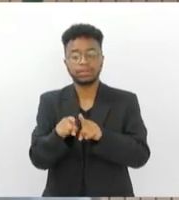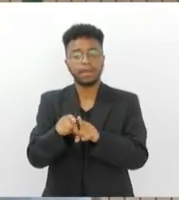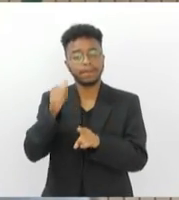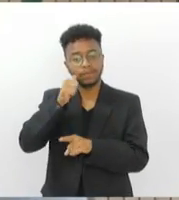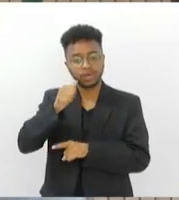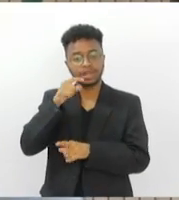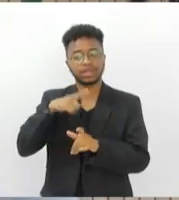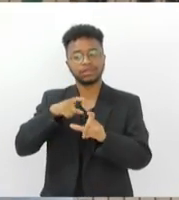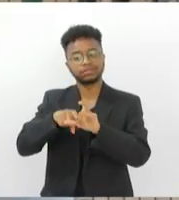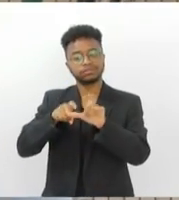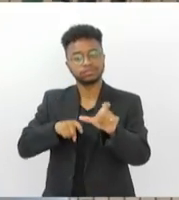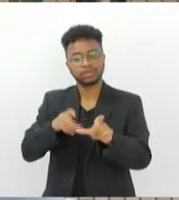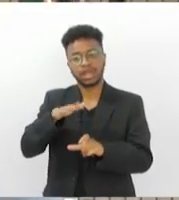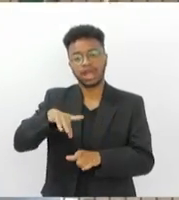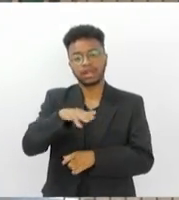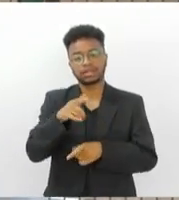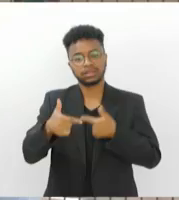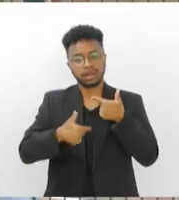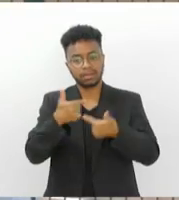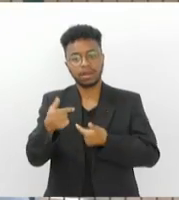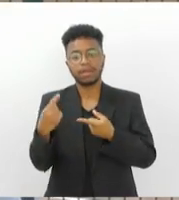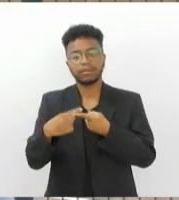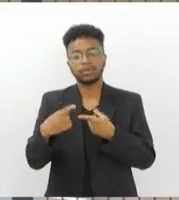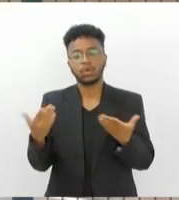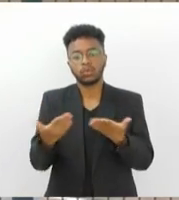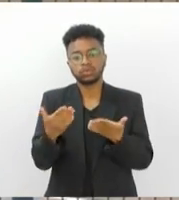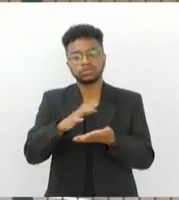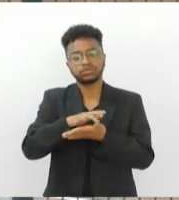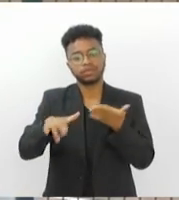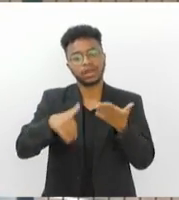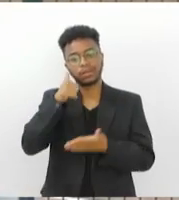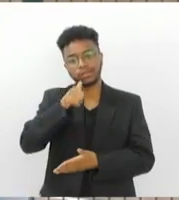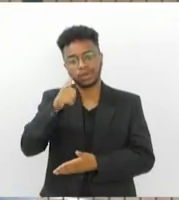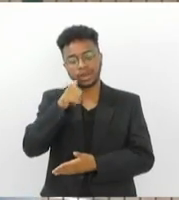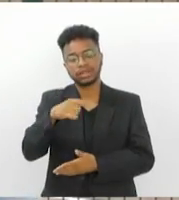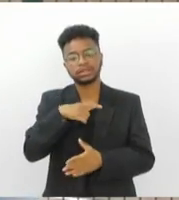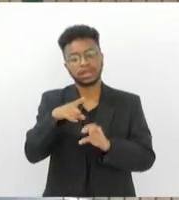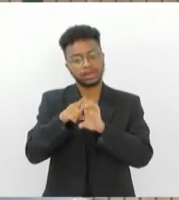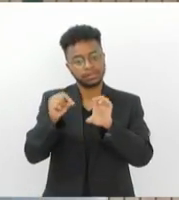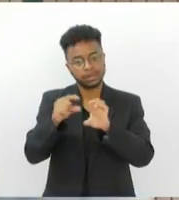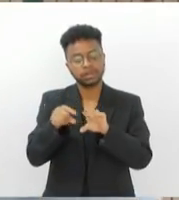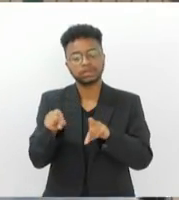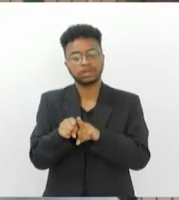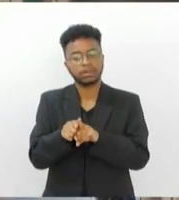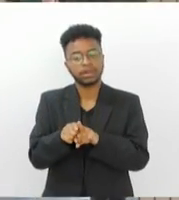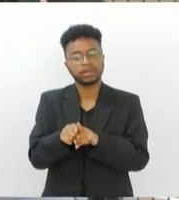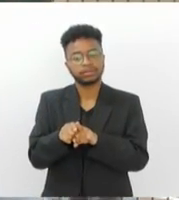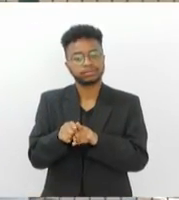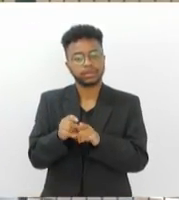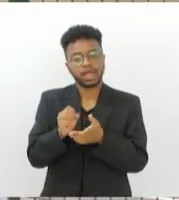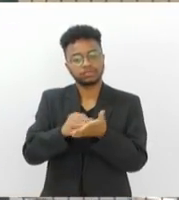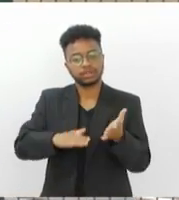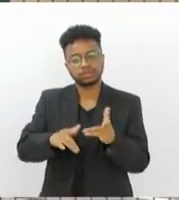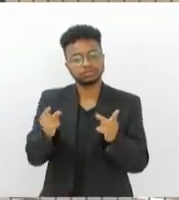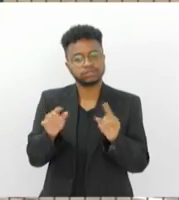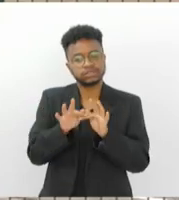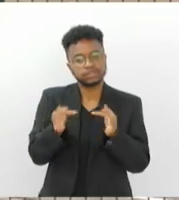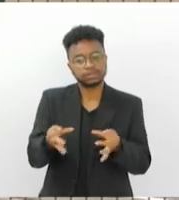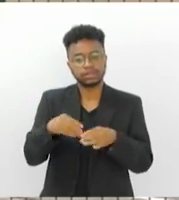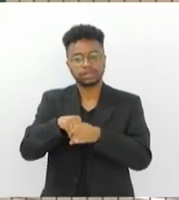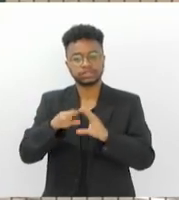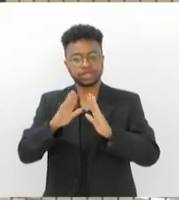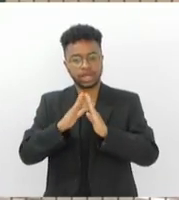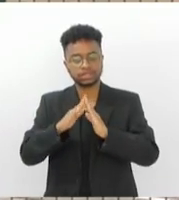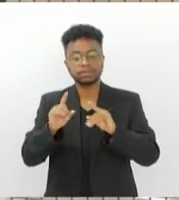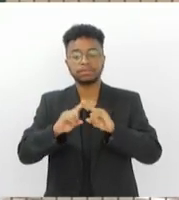mercado de trabalho hoje muitas mulheres empreendem até em pequenas atividades muitas vezes dentro do Lar Mas penso que